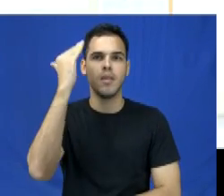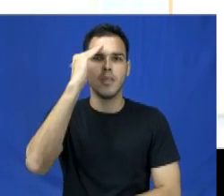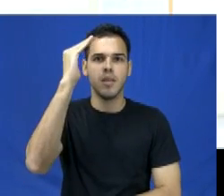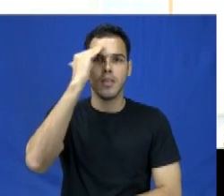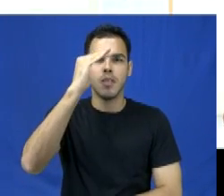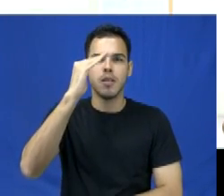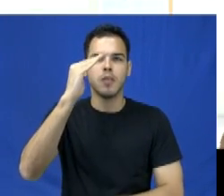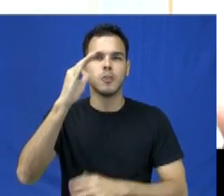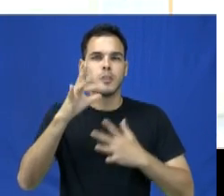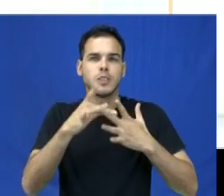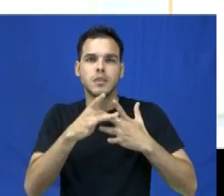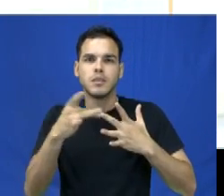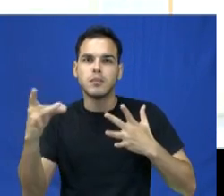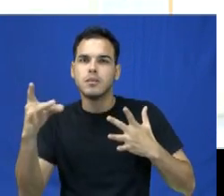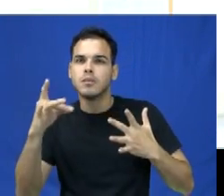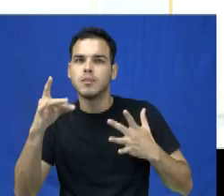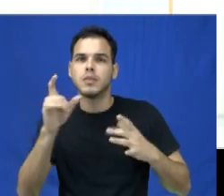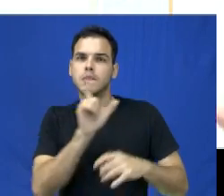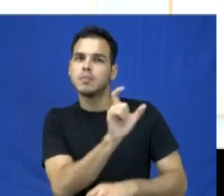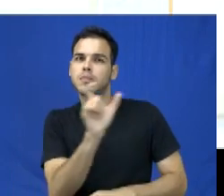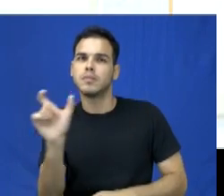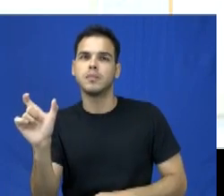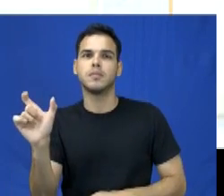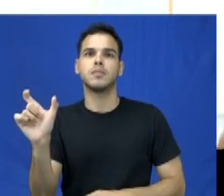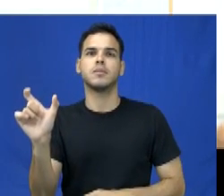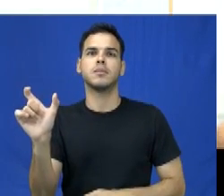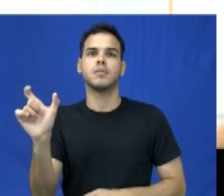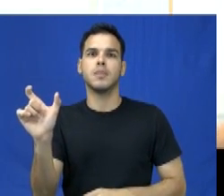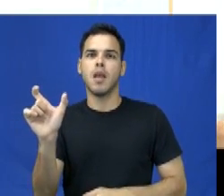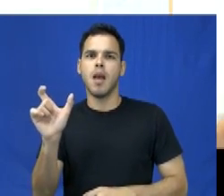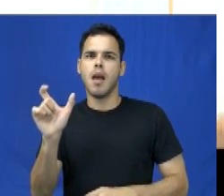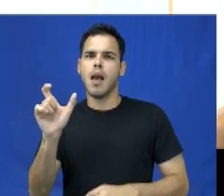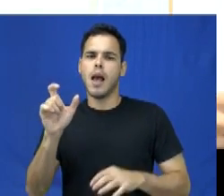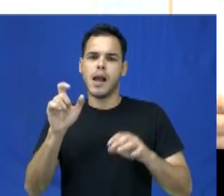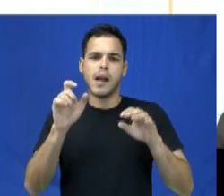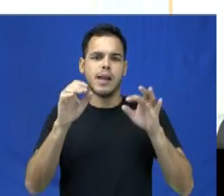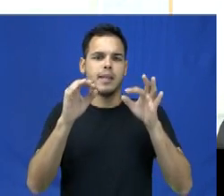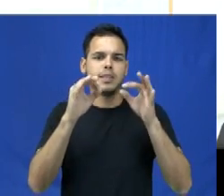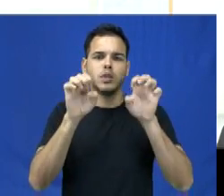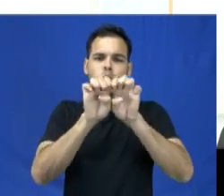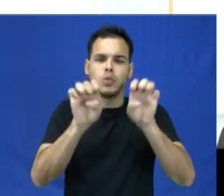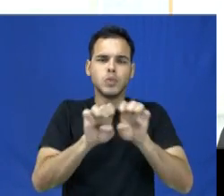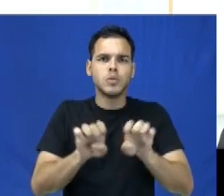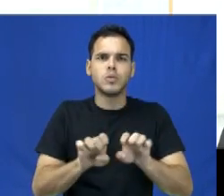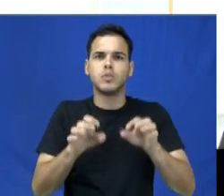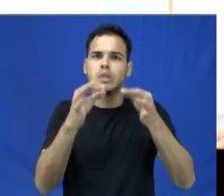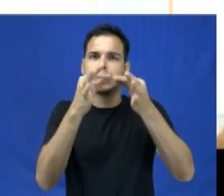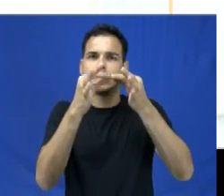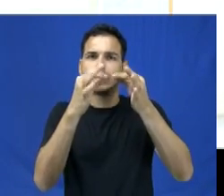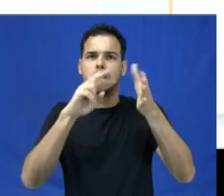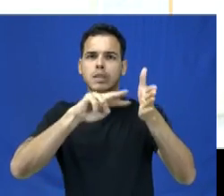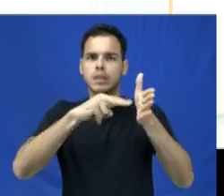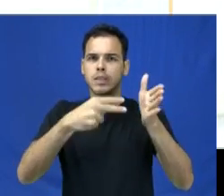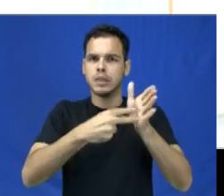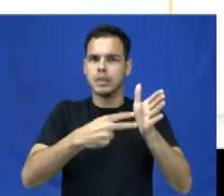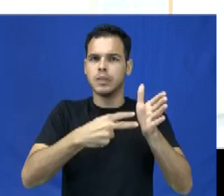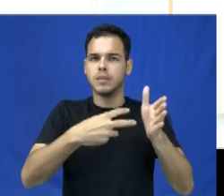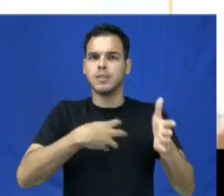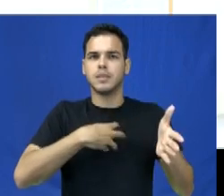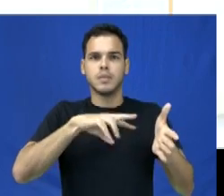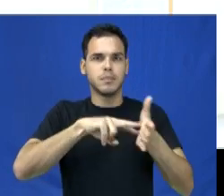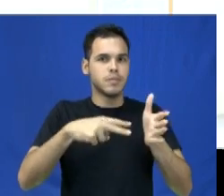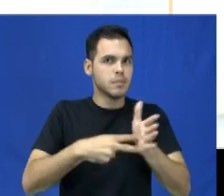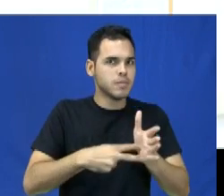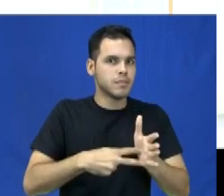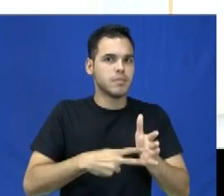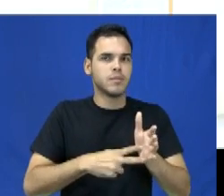consegue entender o signo das palavras, né, a estrutura semântica da língua portuguesa, ele consegue responder qualquer questão,